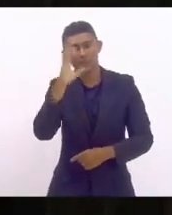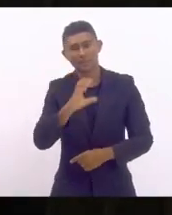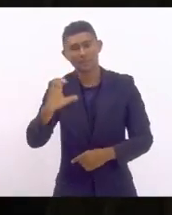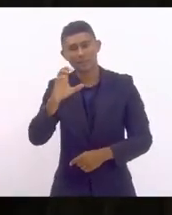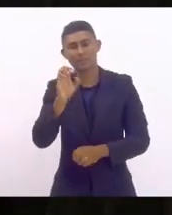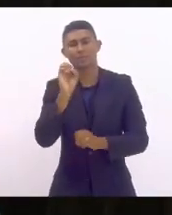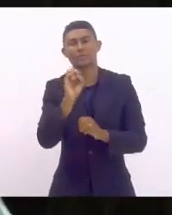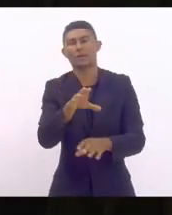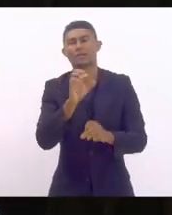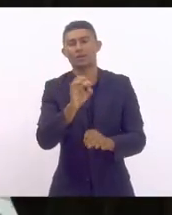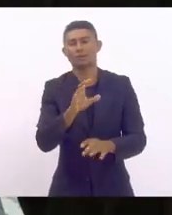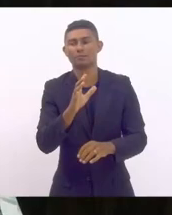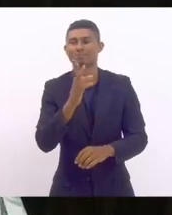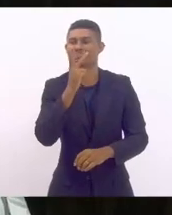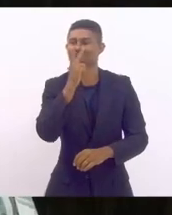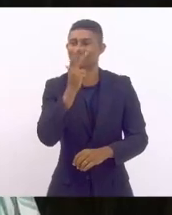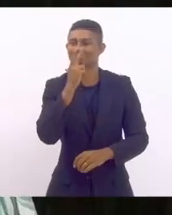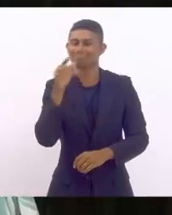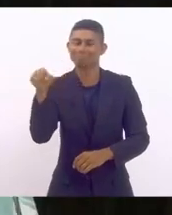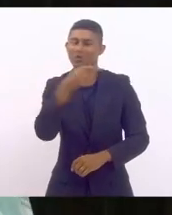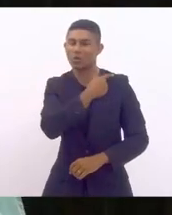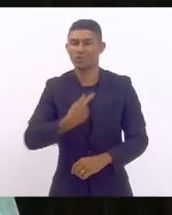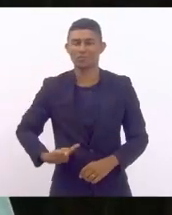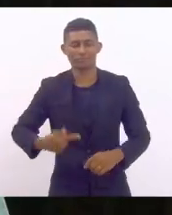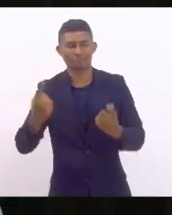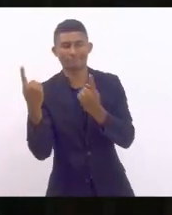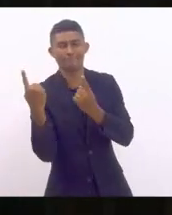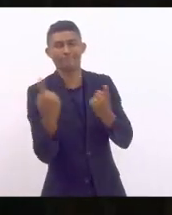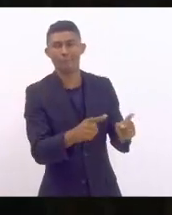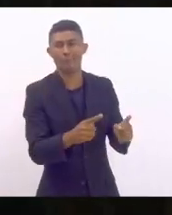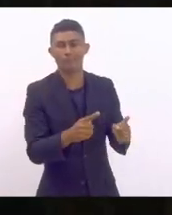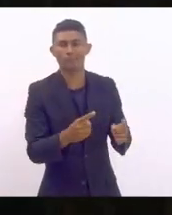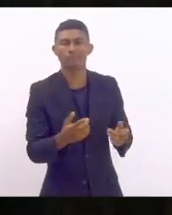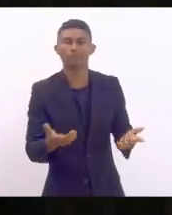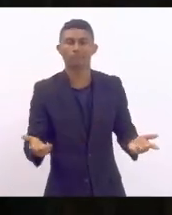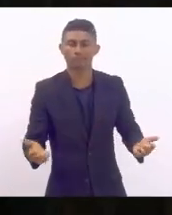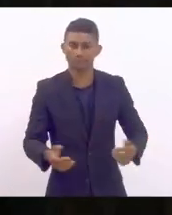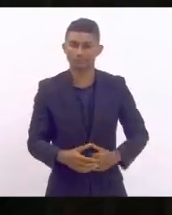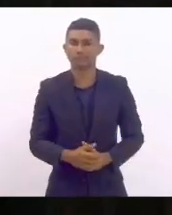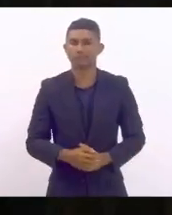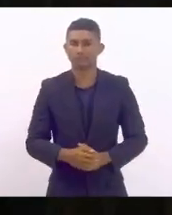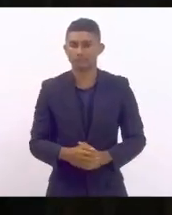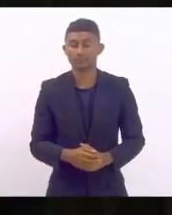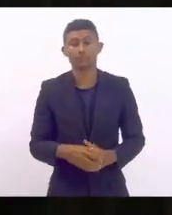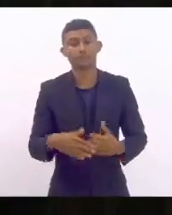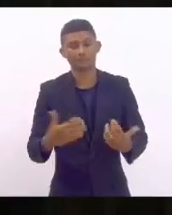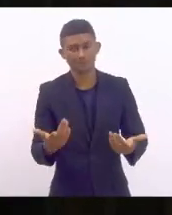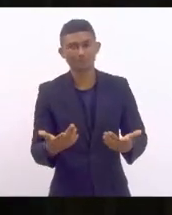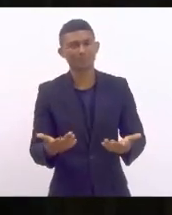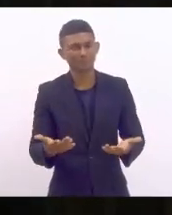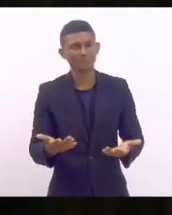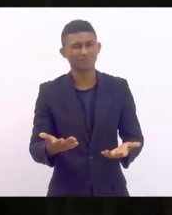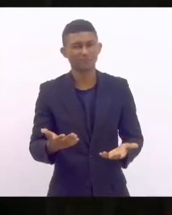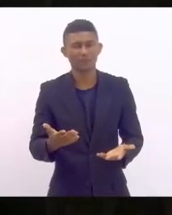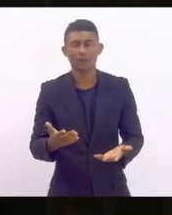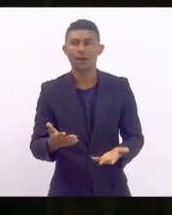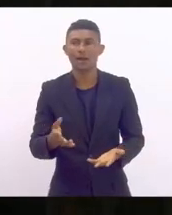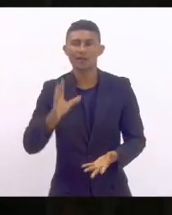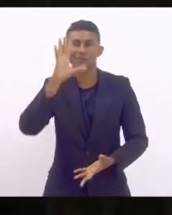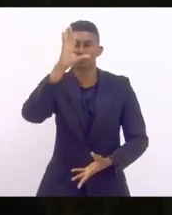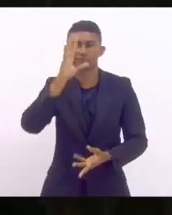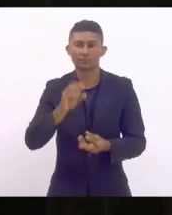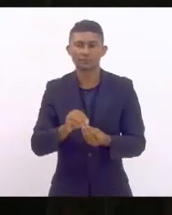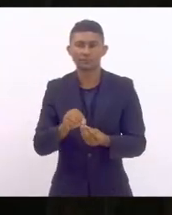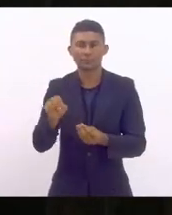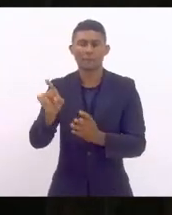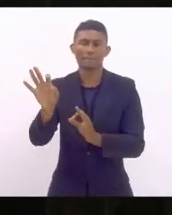viraram de fato inimigas desse governo como era de se esperar então esse é um projeto Claro claro